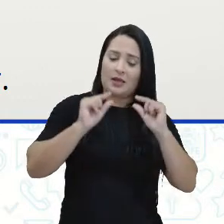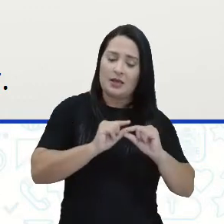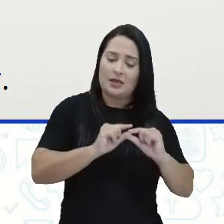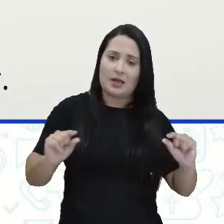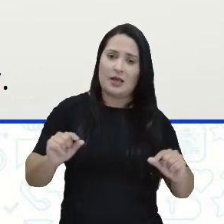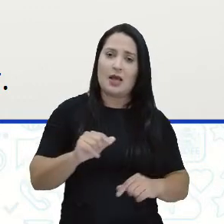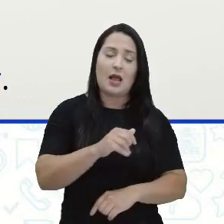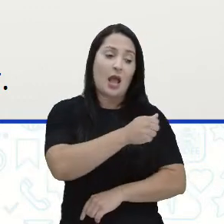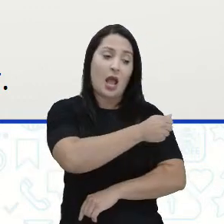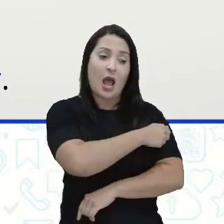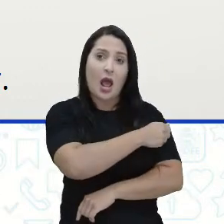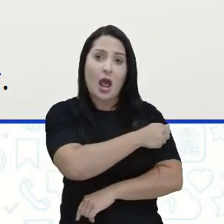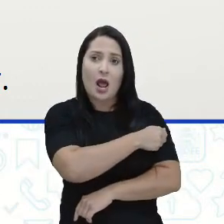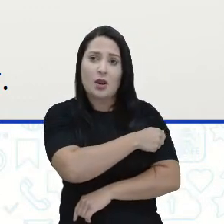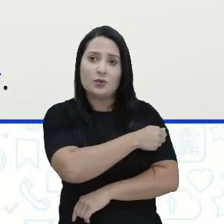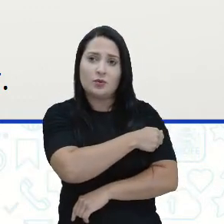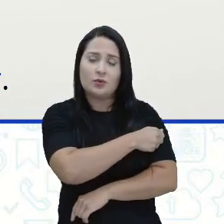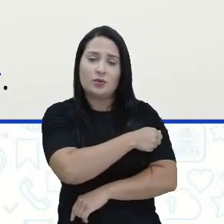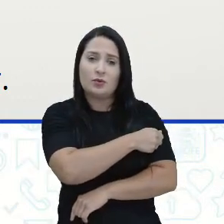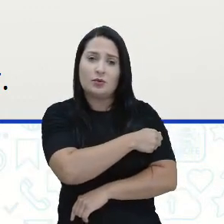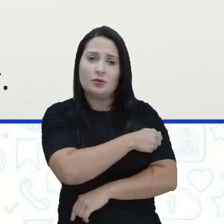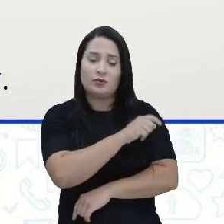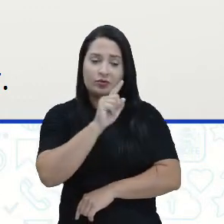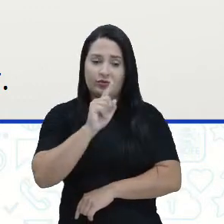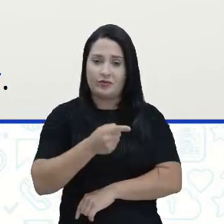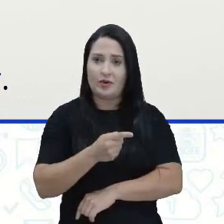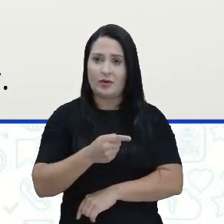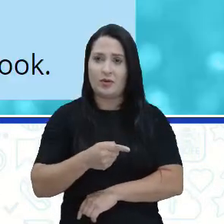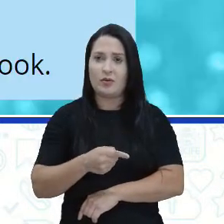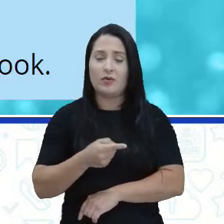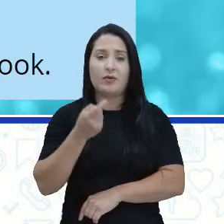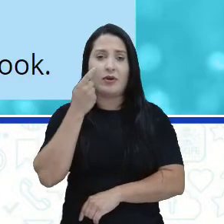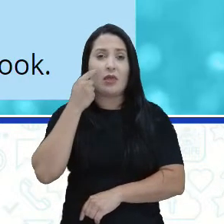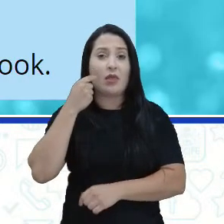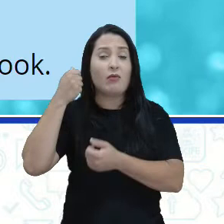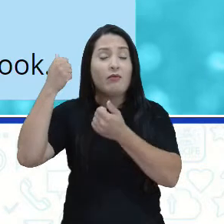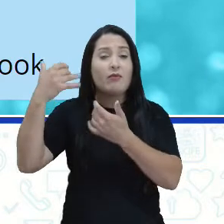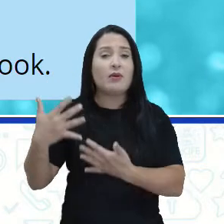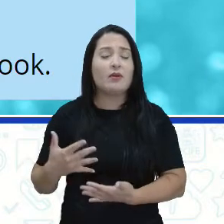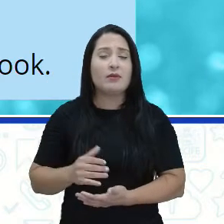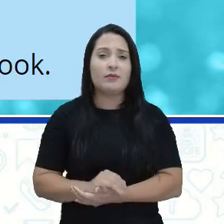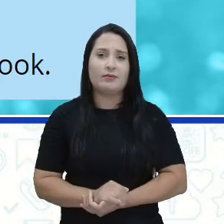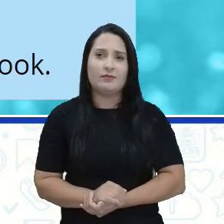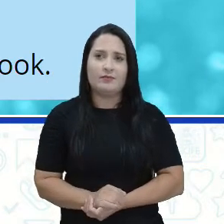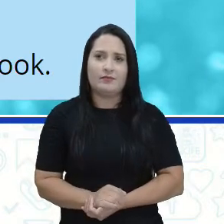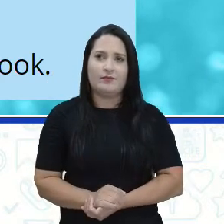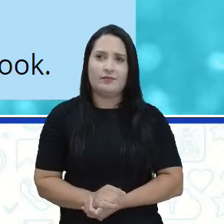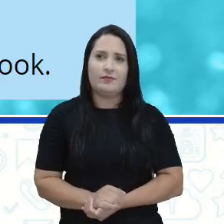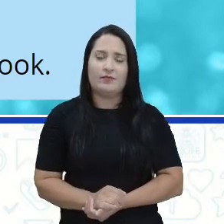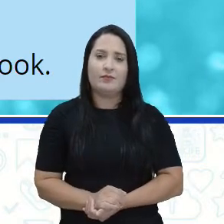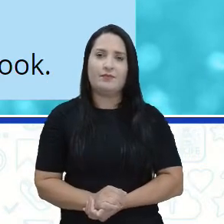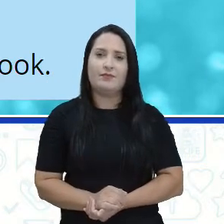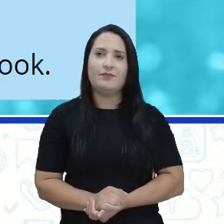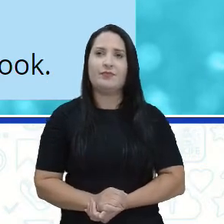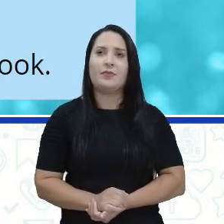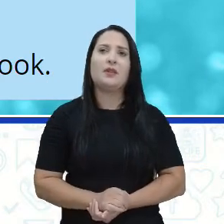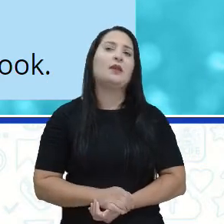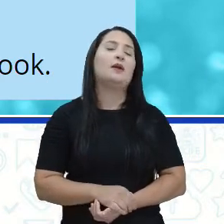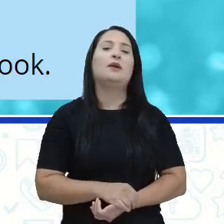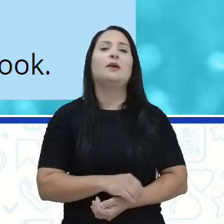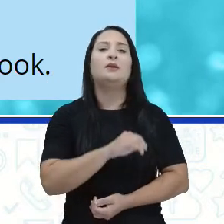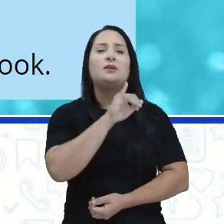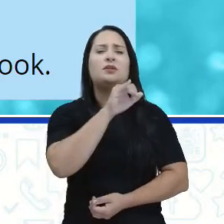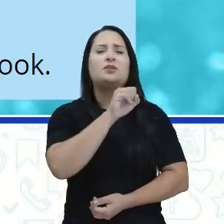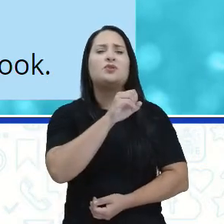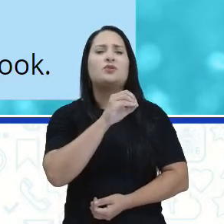ali está isolado por uma vírgula porque se trata de um vocativo. Tá? E isolar o aposto. E aí, o